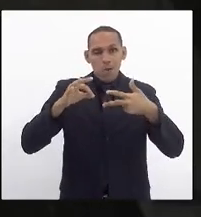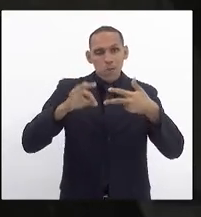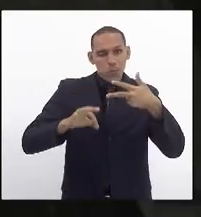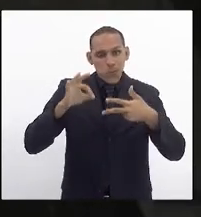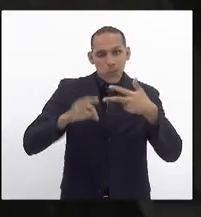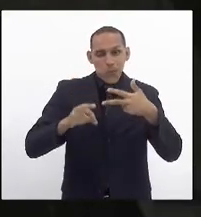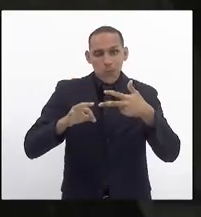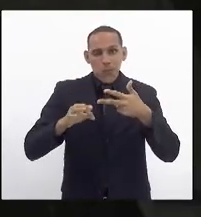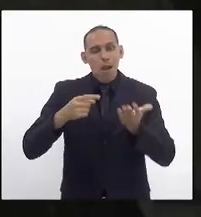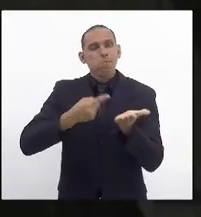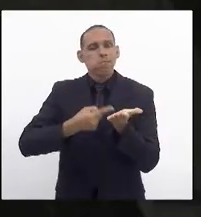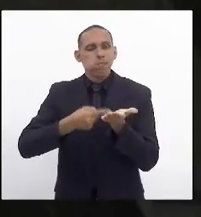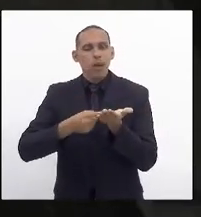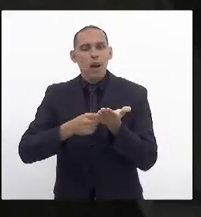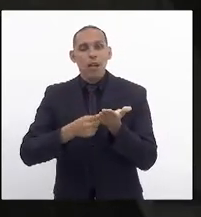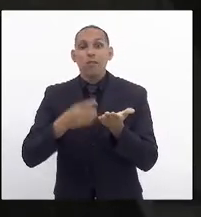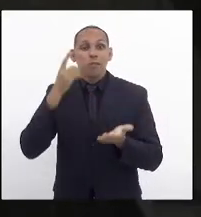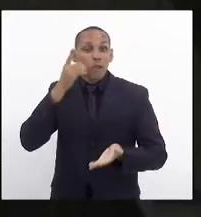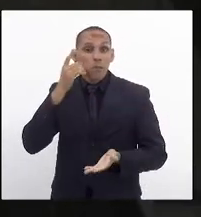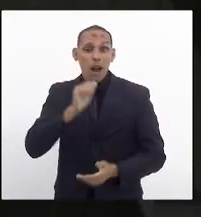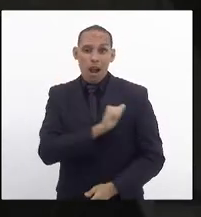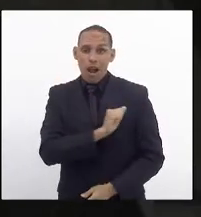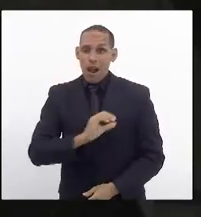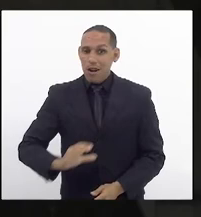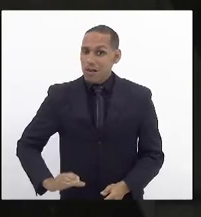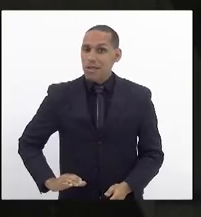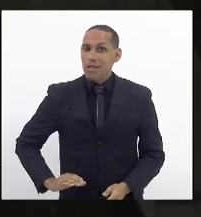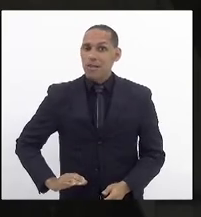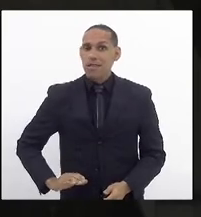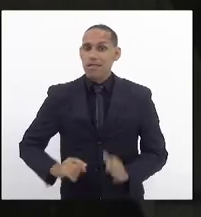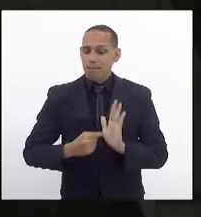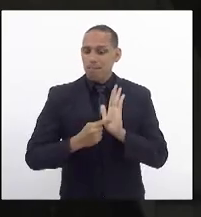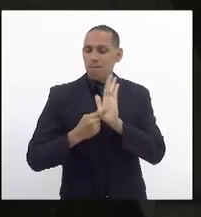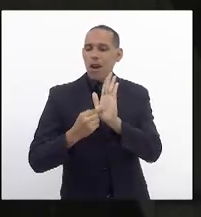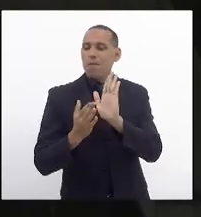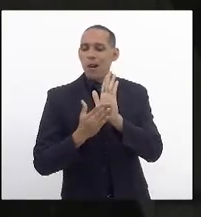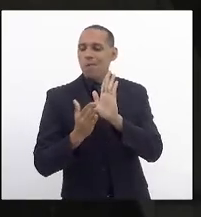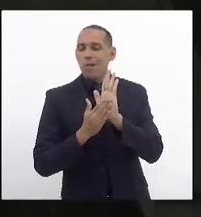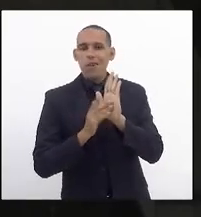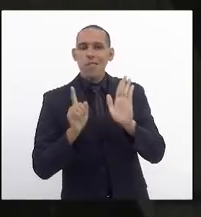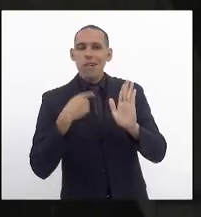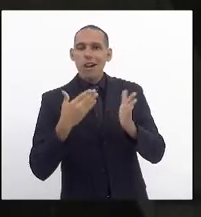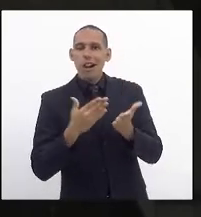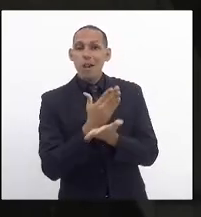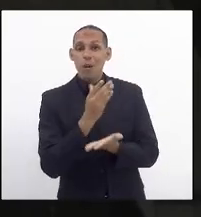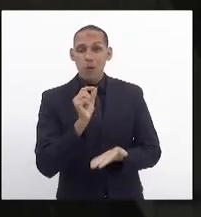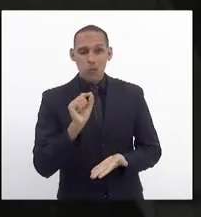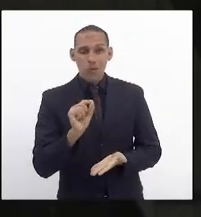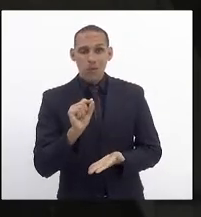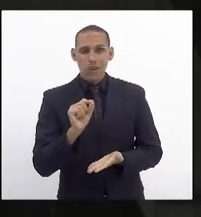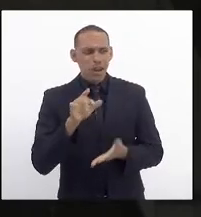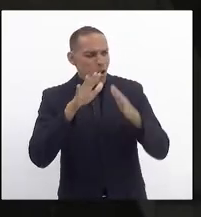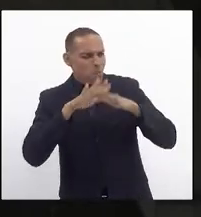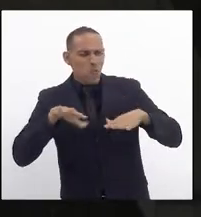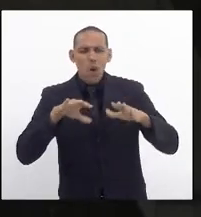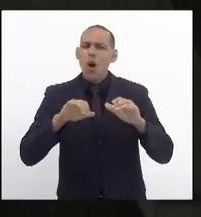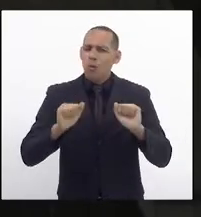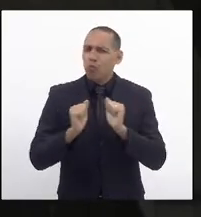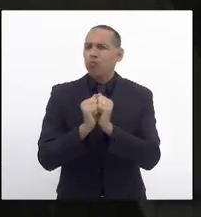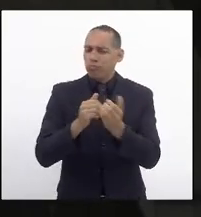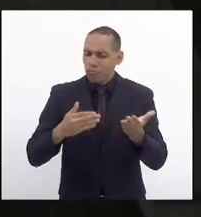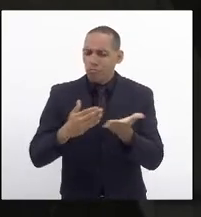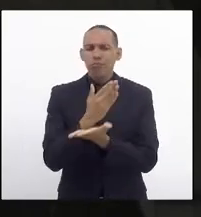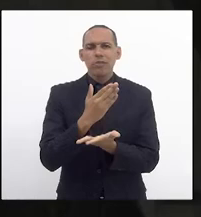deputado André Ceciliano apresentou uma proposta que aprovamos por unanimidade